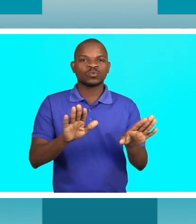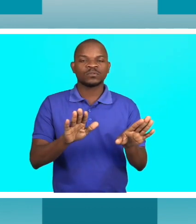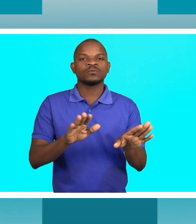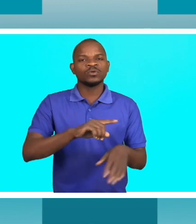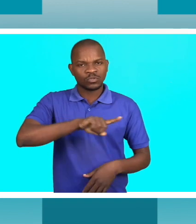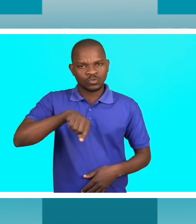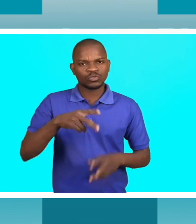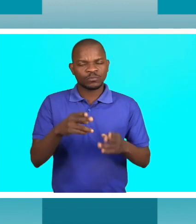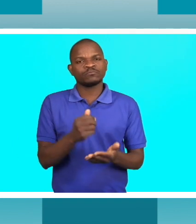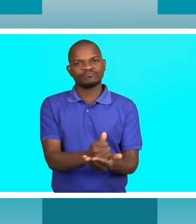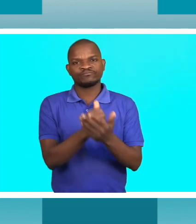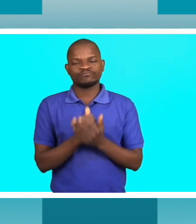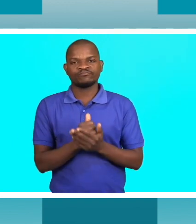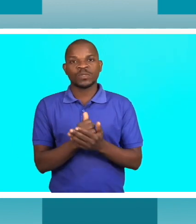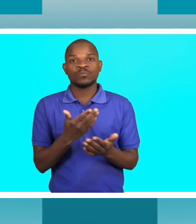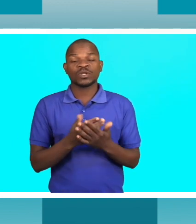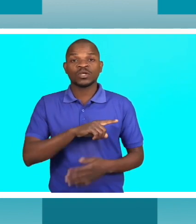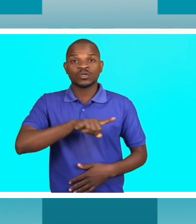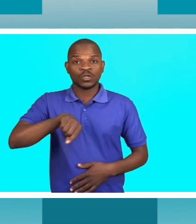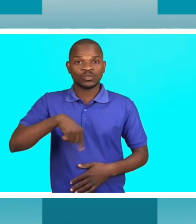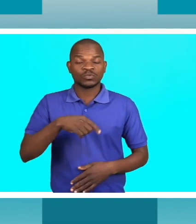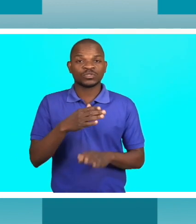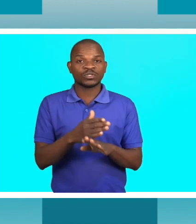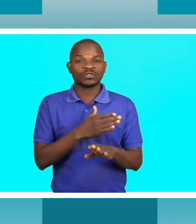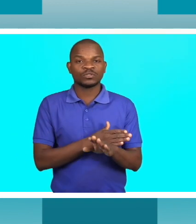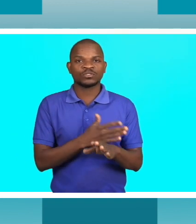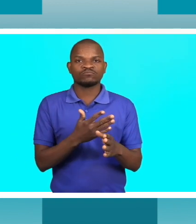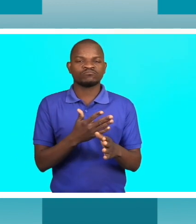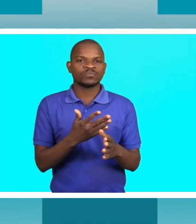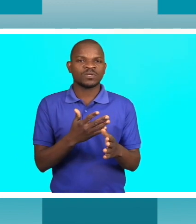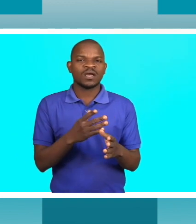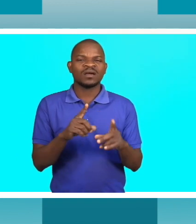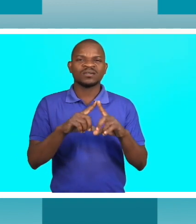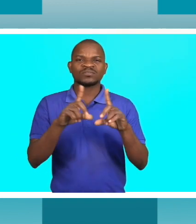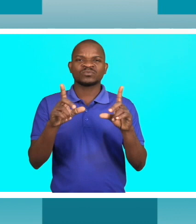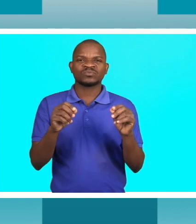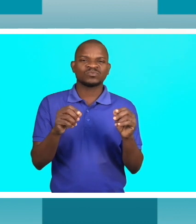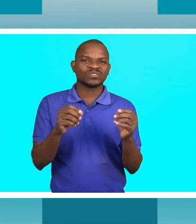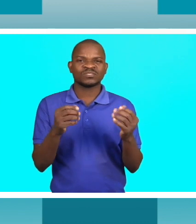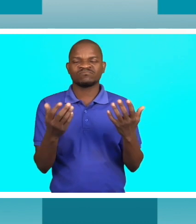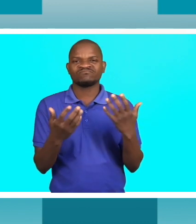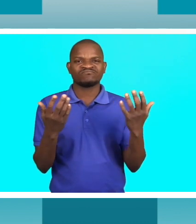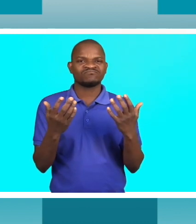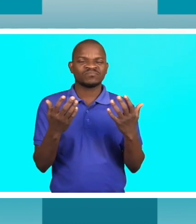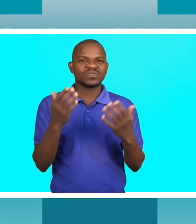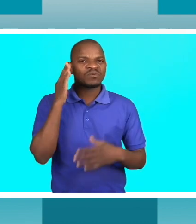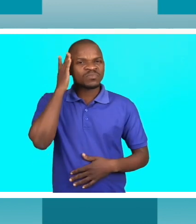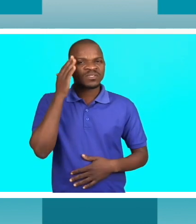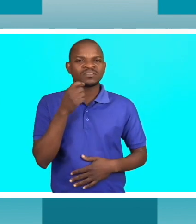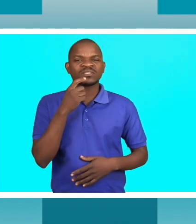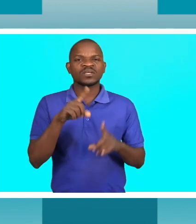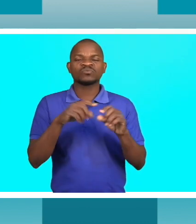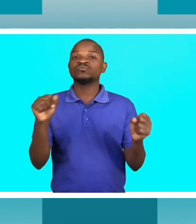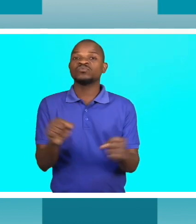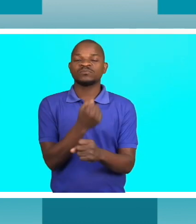trouxe para nós também. Muitos de nós deixamos de ter aquela questão mistificada